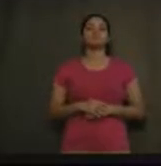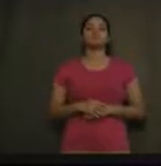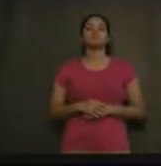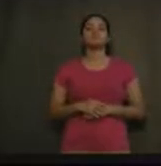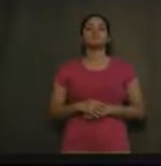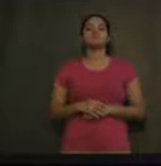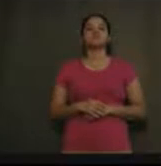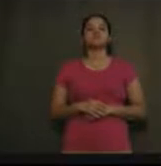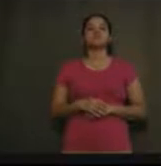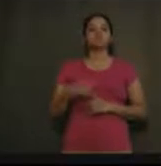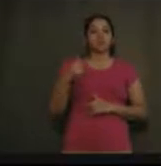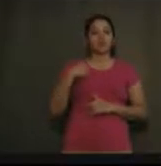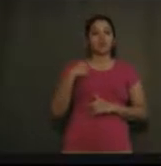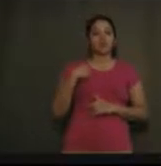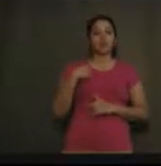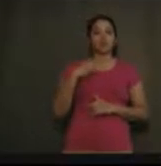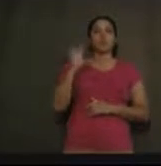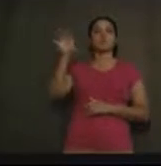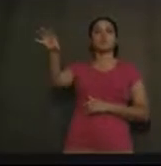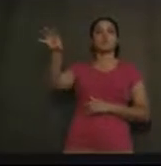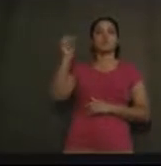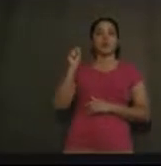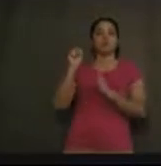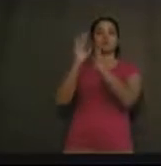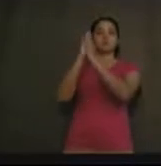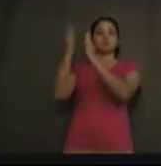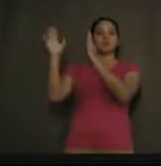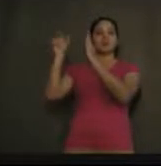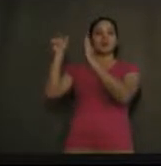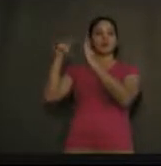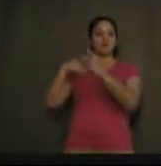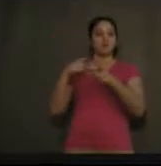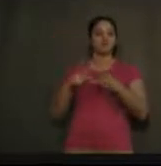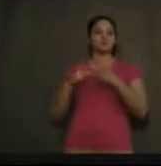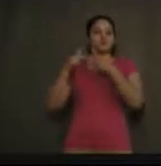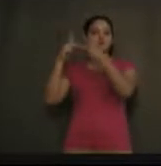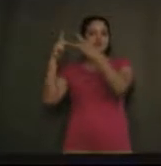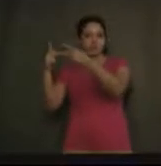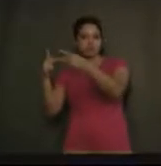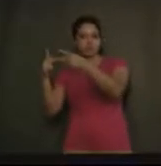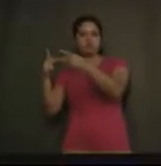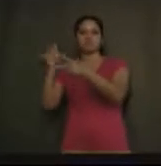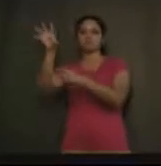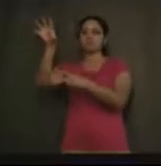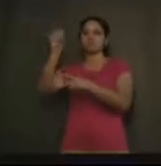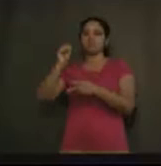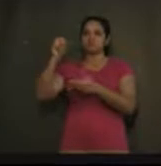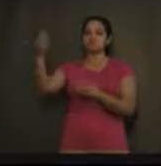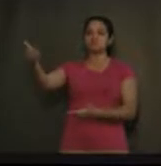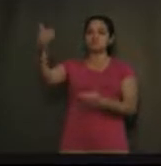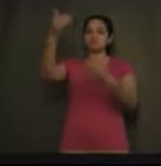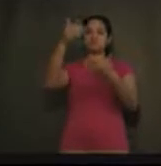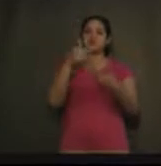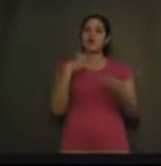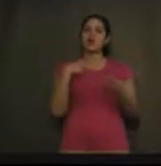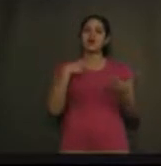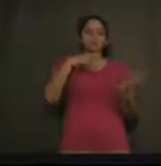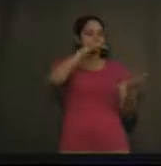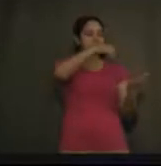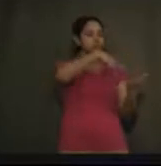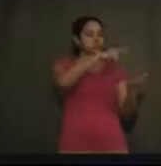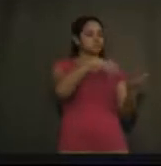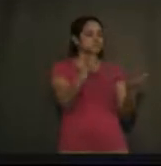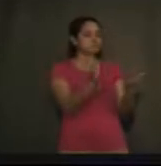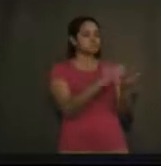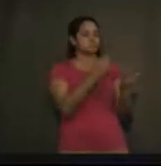Eu encontrei essa cópia lá na biblioteca alguns anos atrás, numa visita, e tem uma anotação na margem do volume